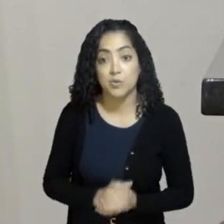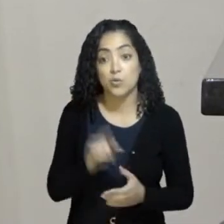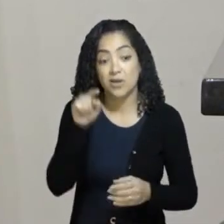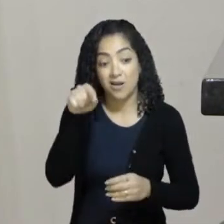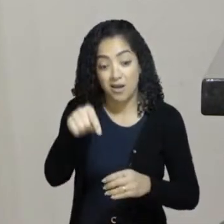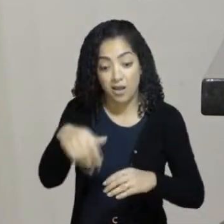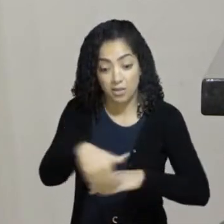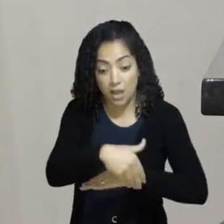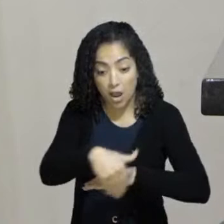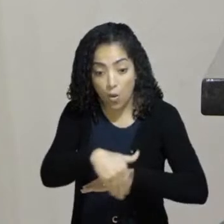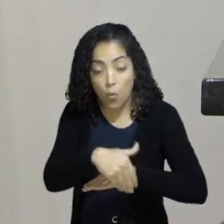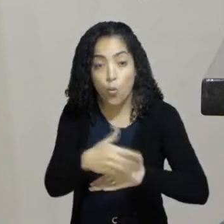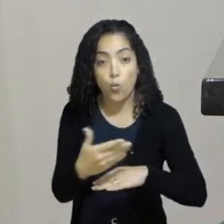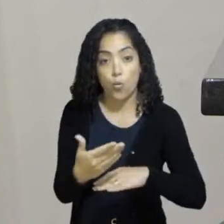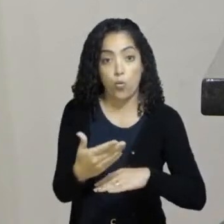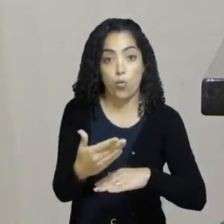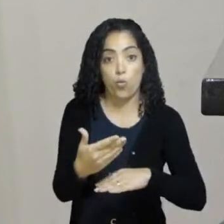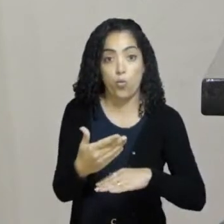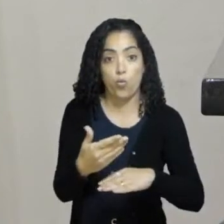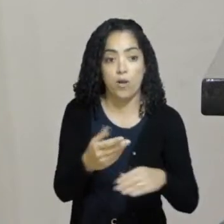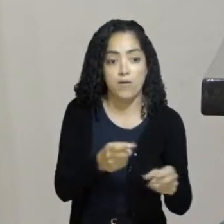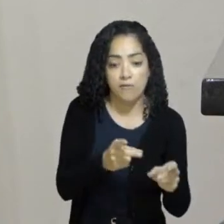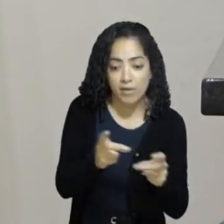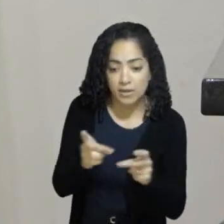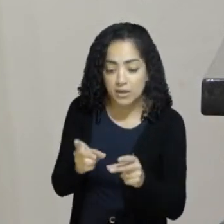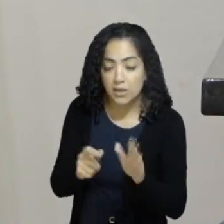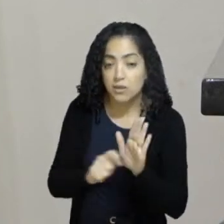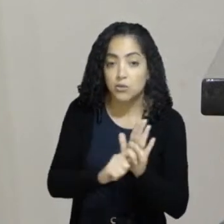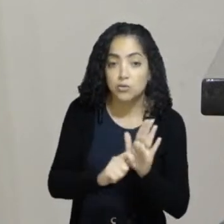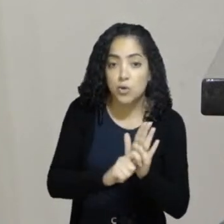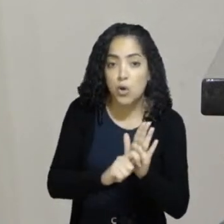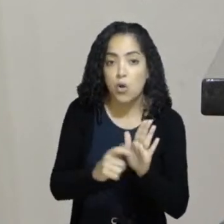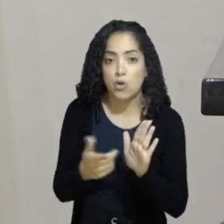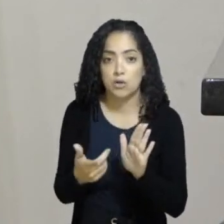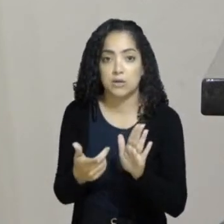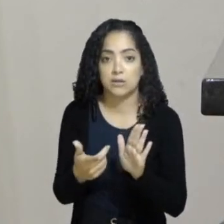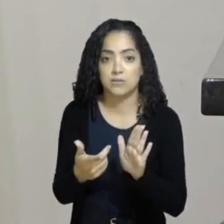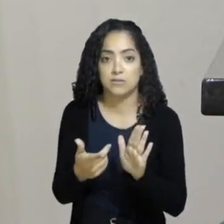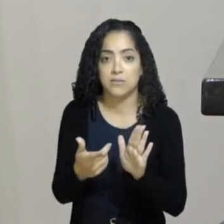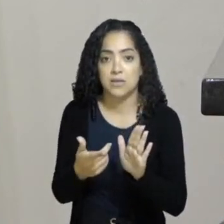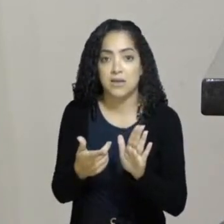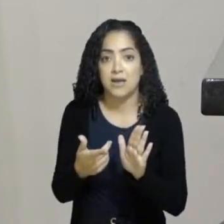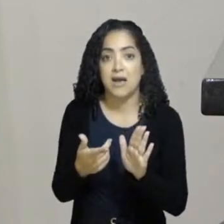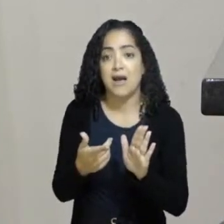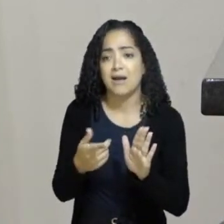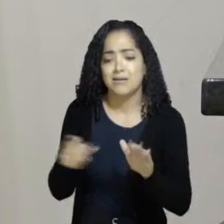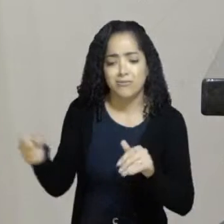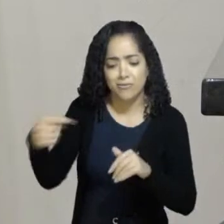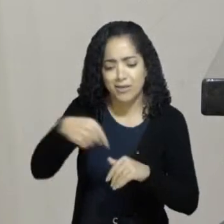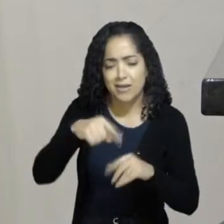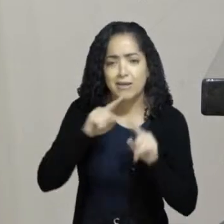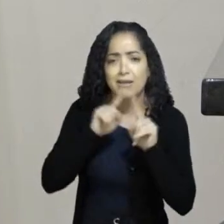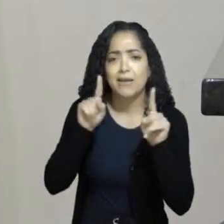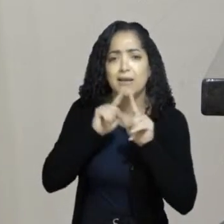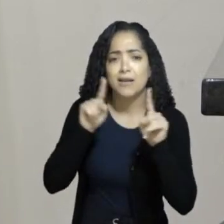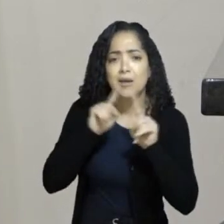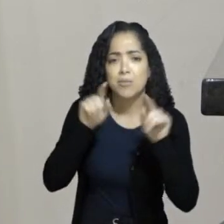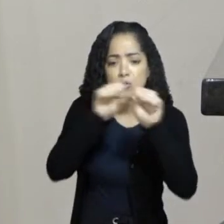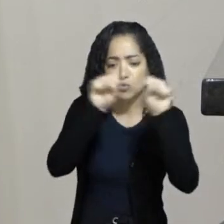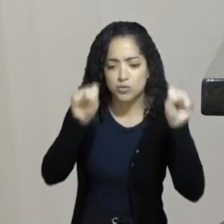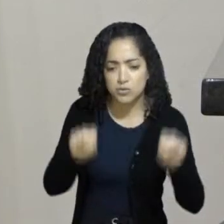rua preso a traficante e tem gente vindo aqui reclamar do sistema